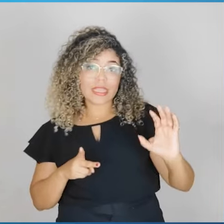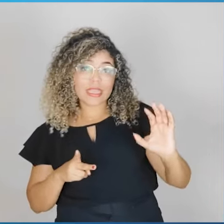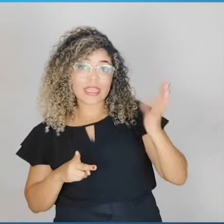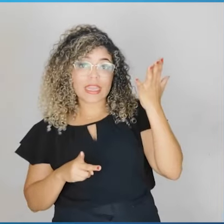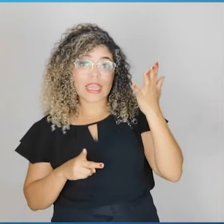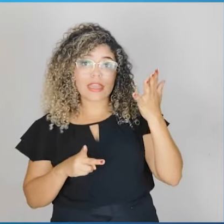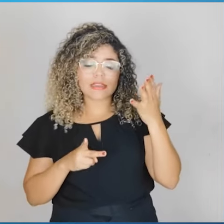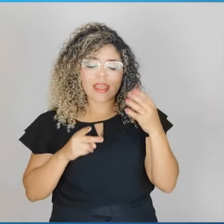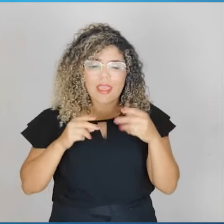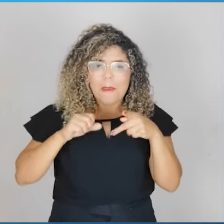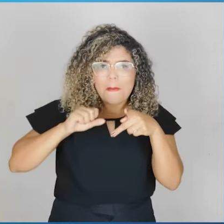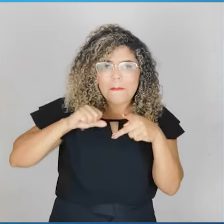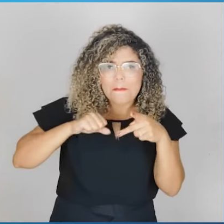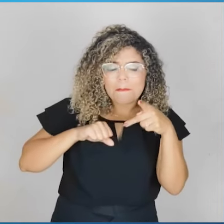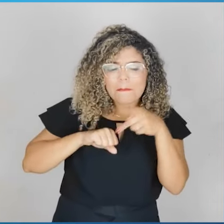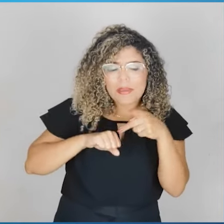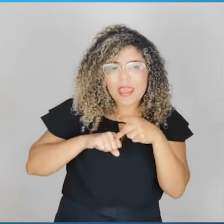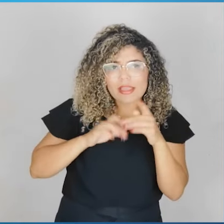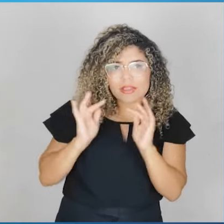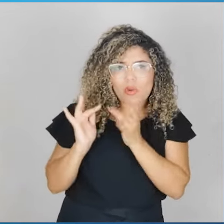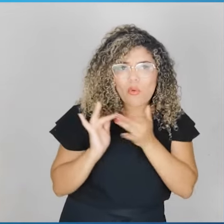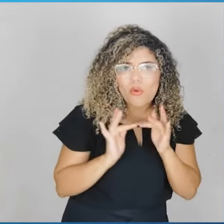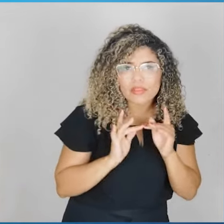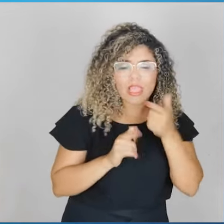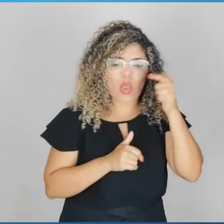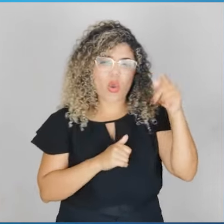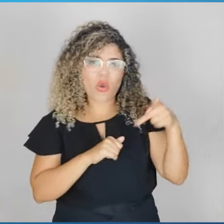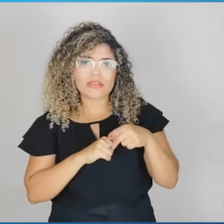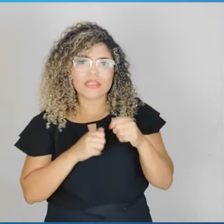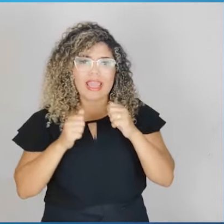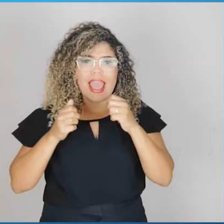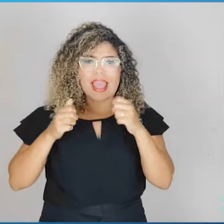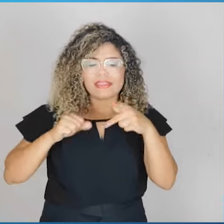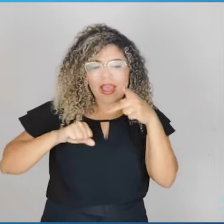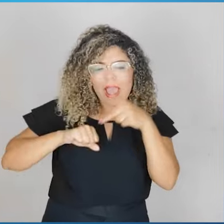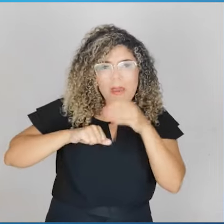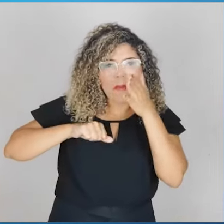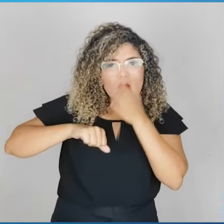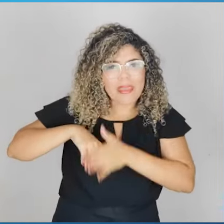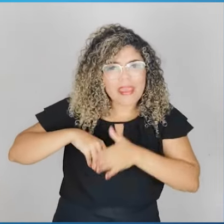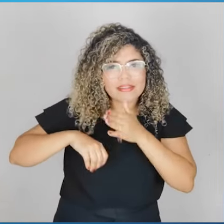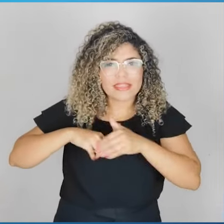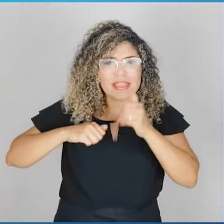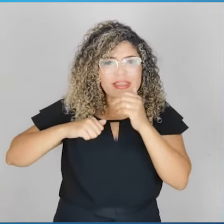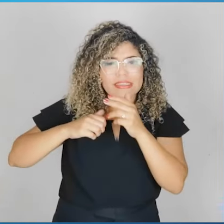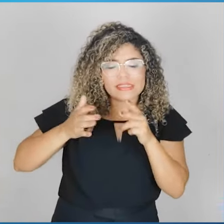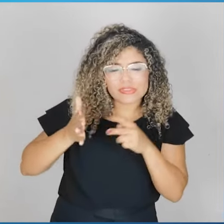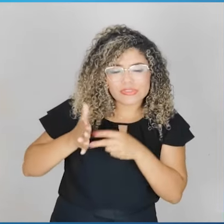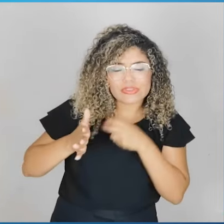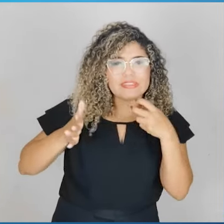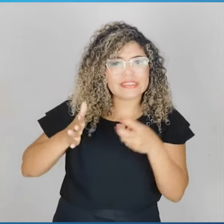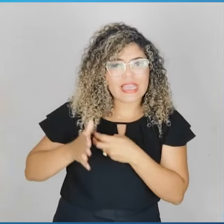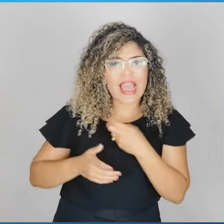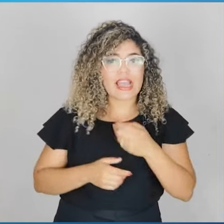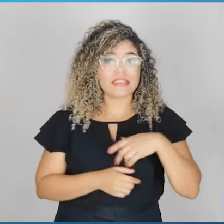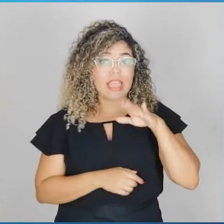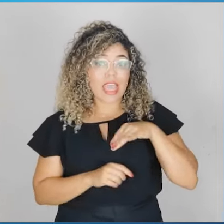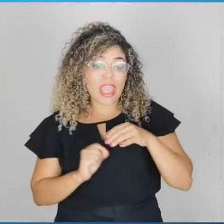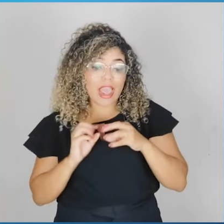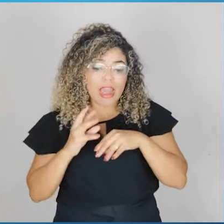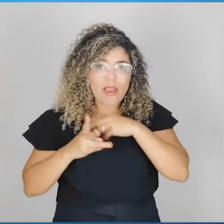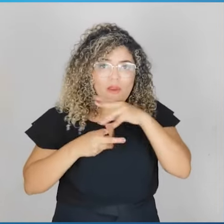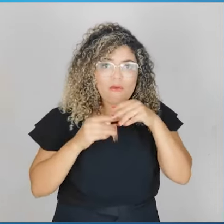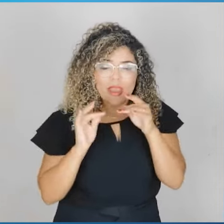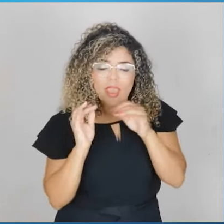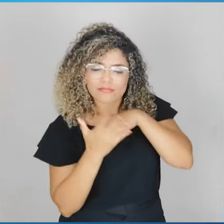de partículas de outras rochas. Então, aqui nós temos o desgaste que acontece das rochas e essas rochas que estão fragmentadas se